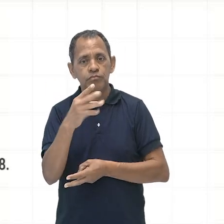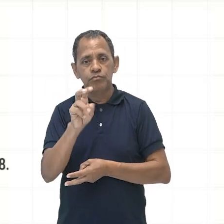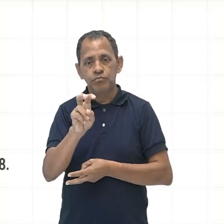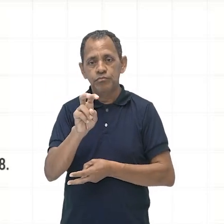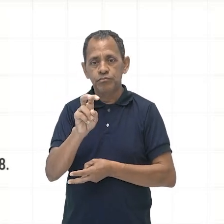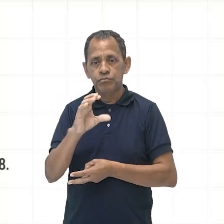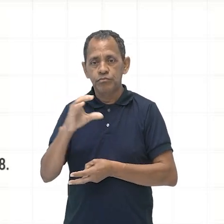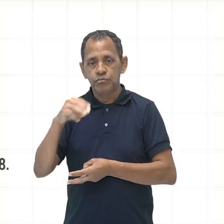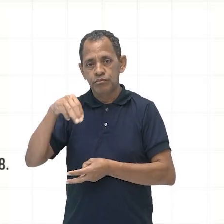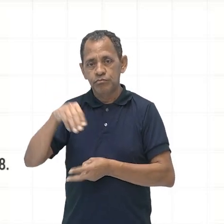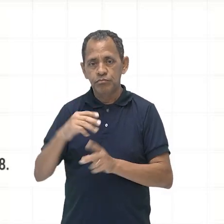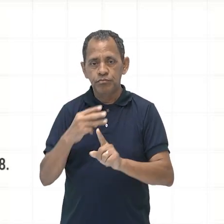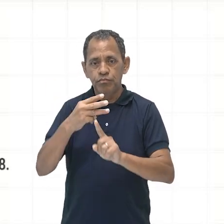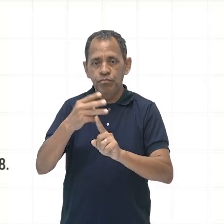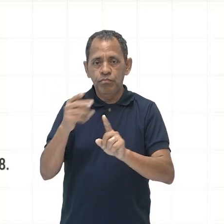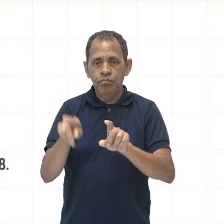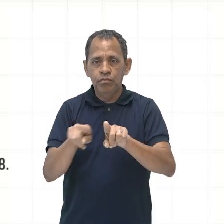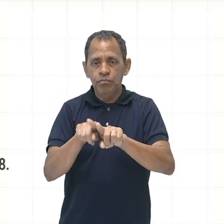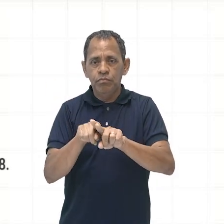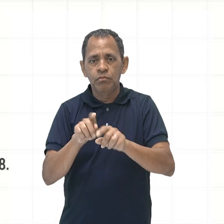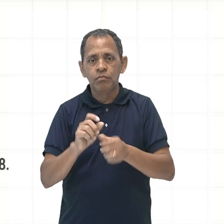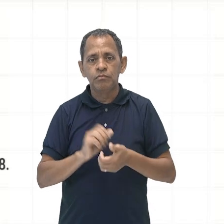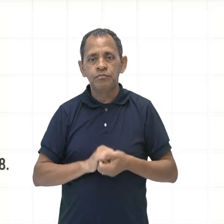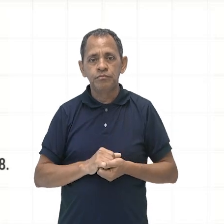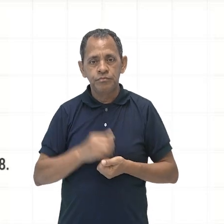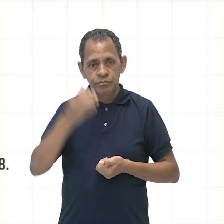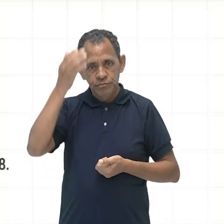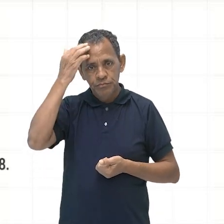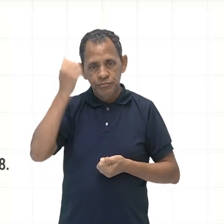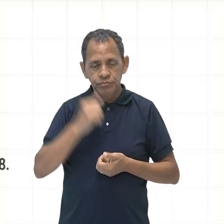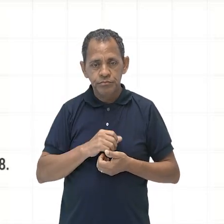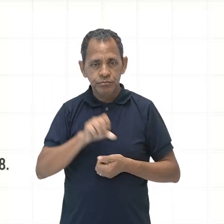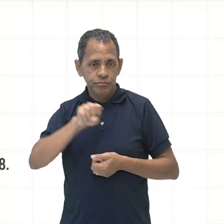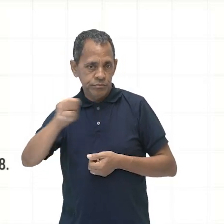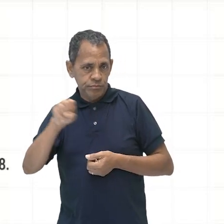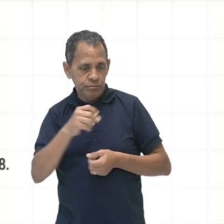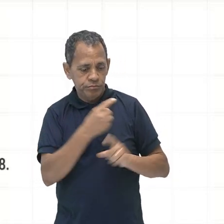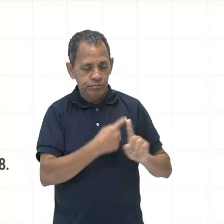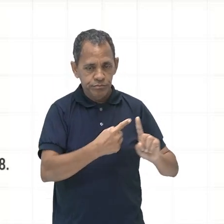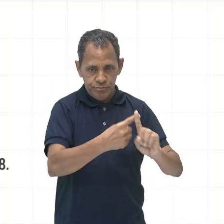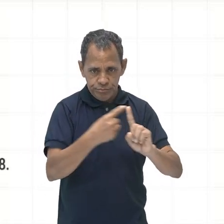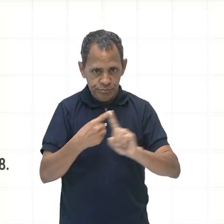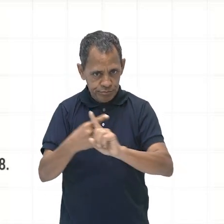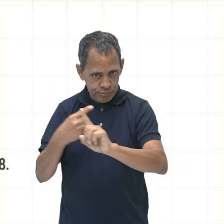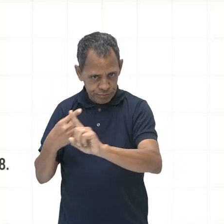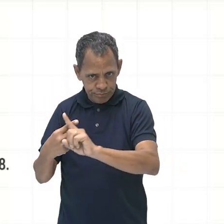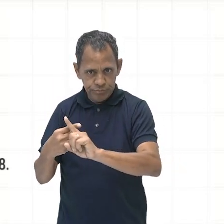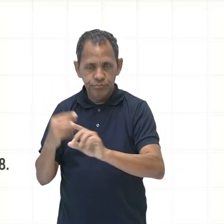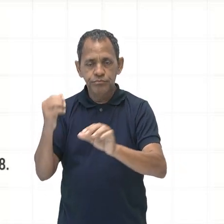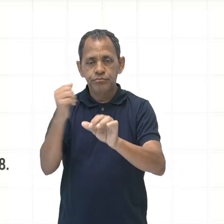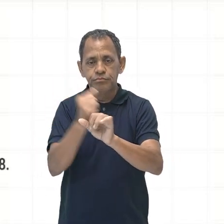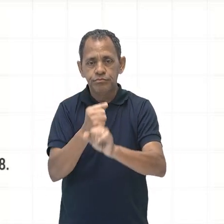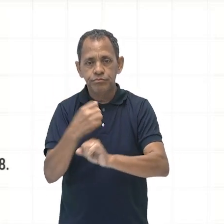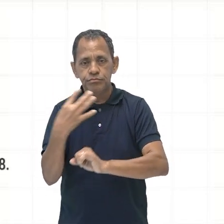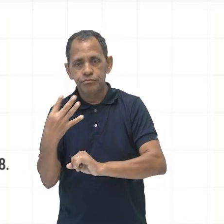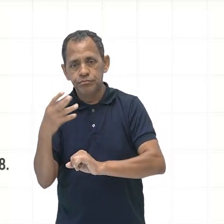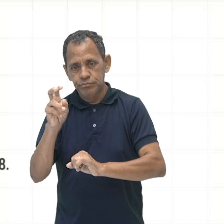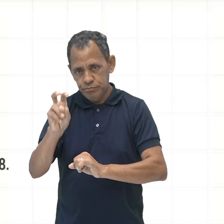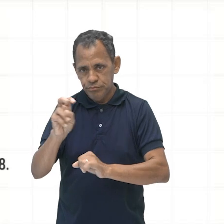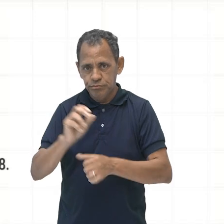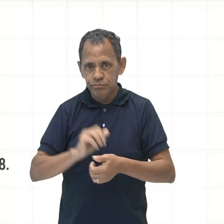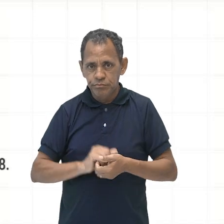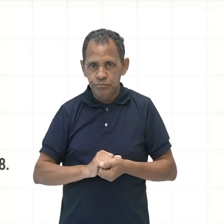sabe? A gente sabe que se a gente multiplicar aqui essas três medidas, vai ser igual a